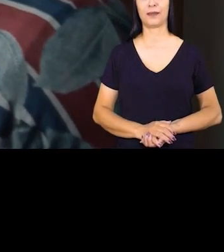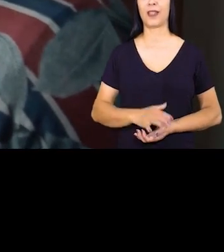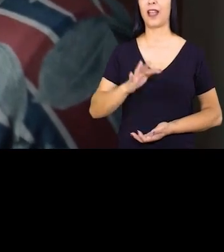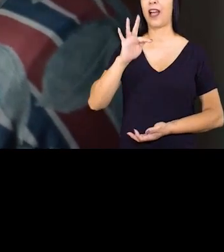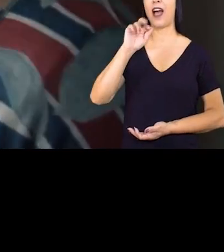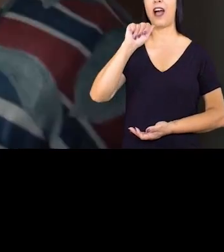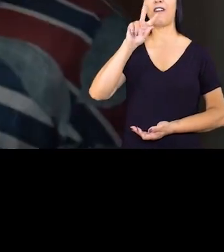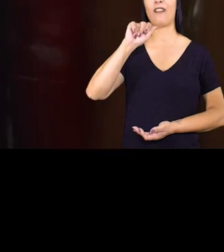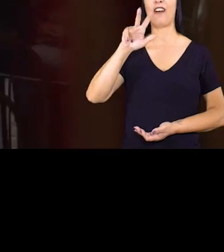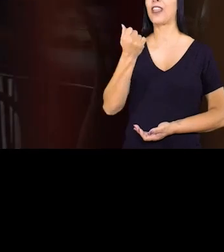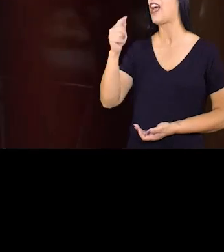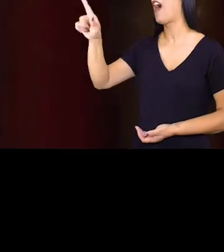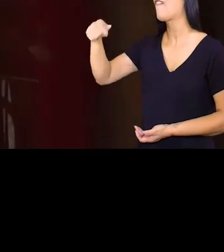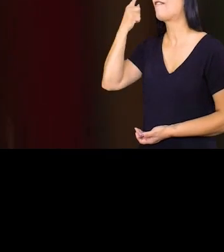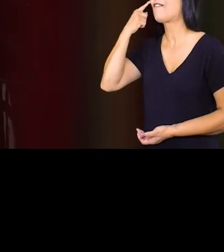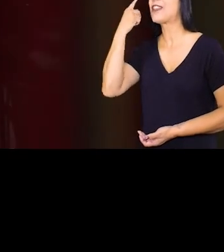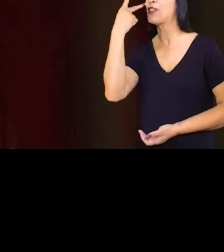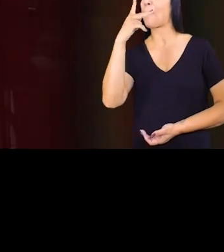Senhor.